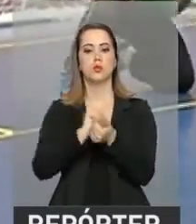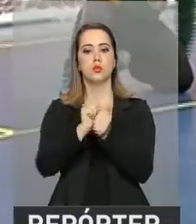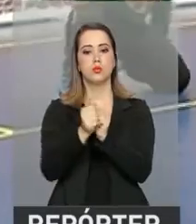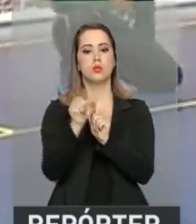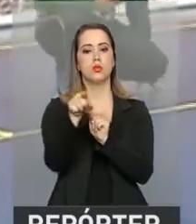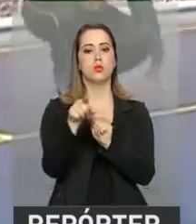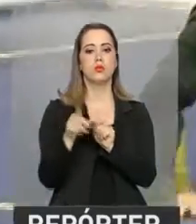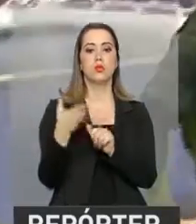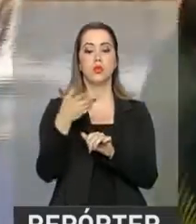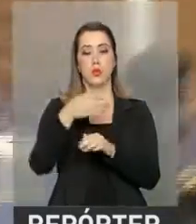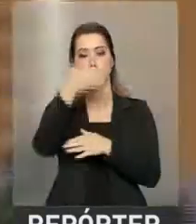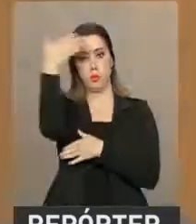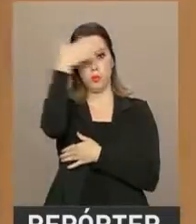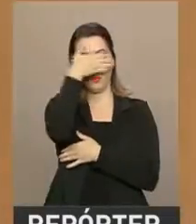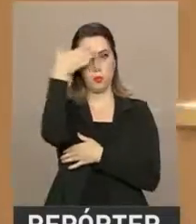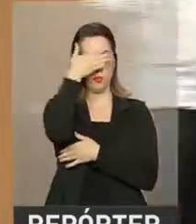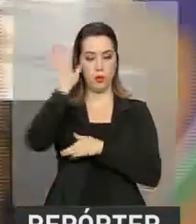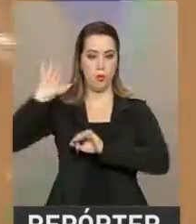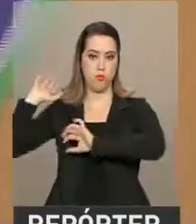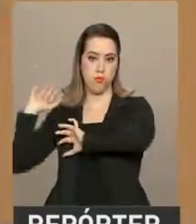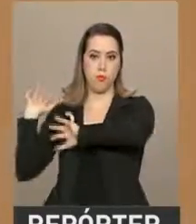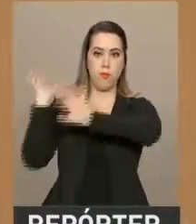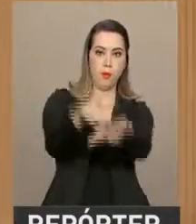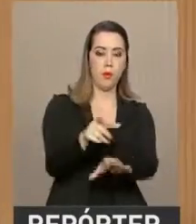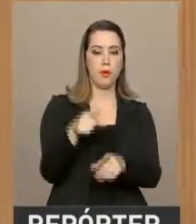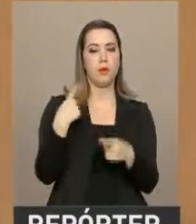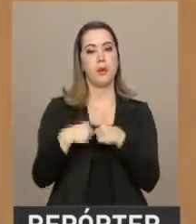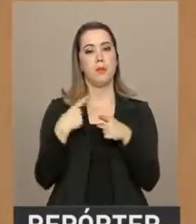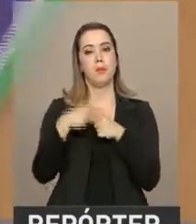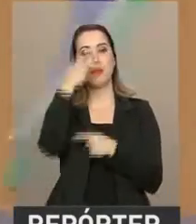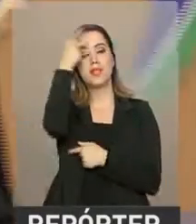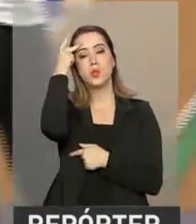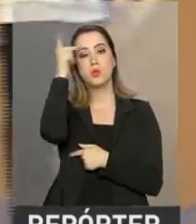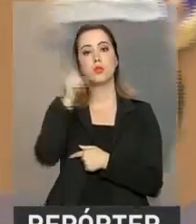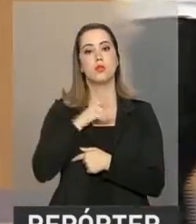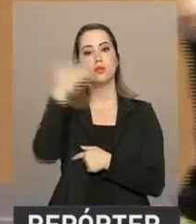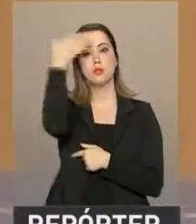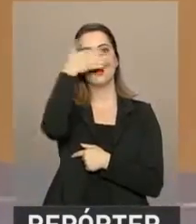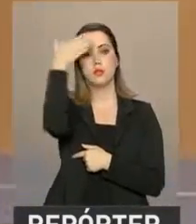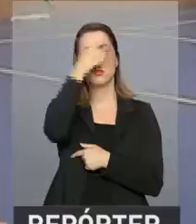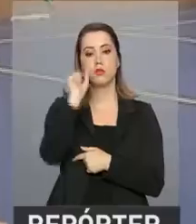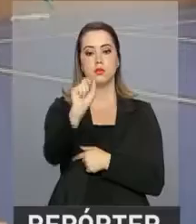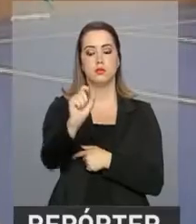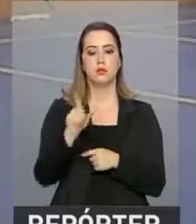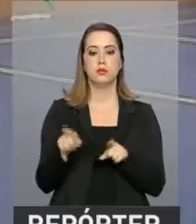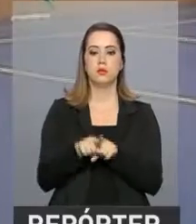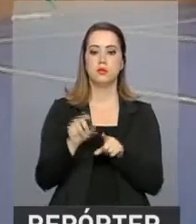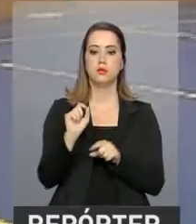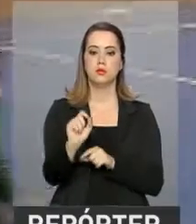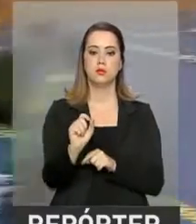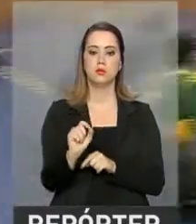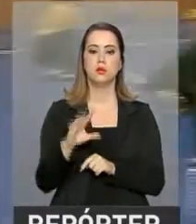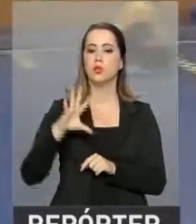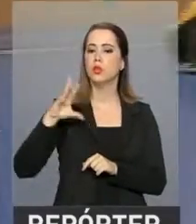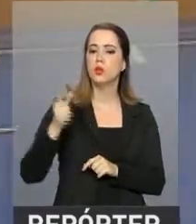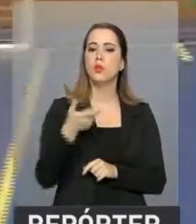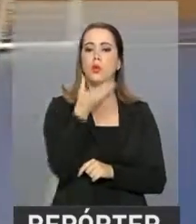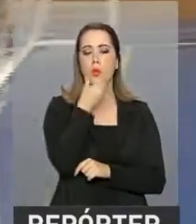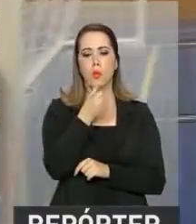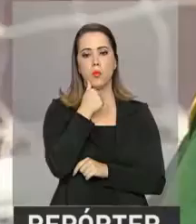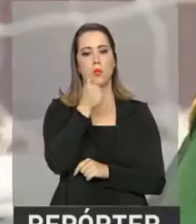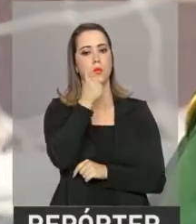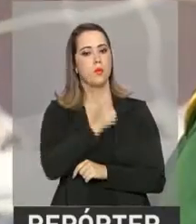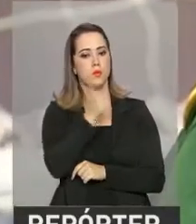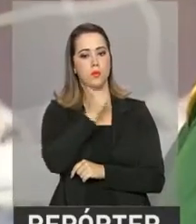pódio é o golbol desenvolvido exclusivamente para pessoas com deficiência visual tanto no masculino como no feminino